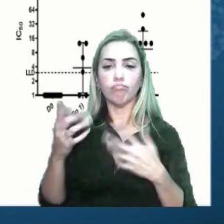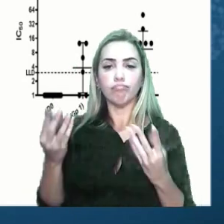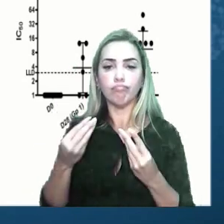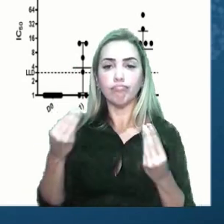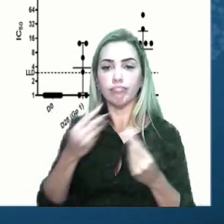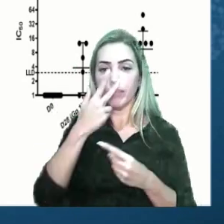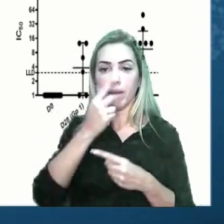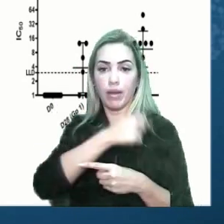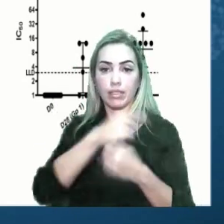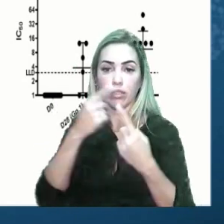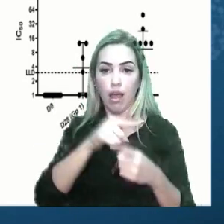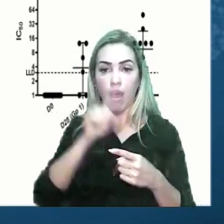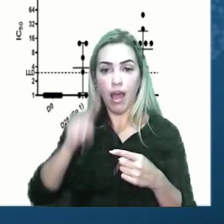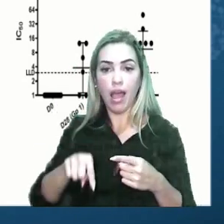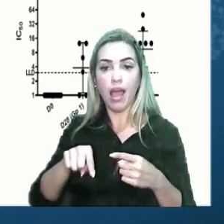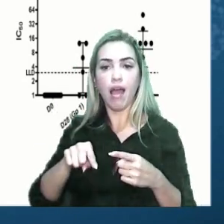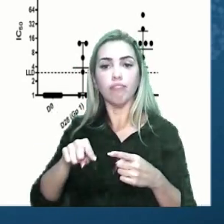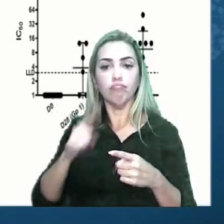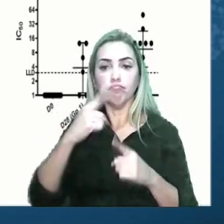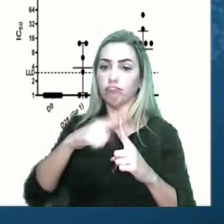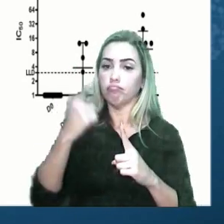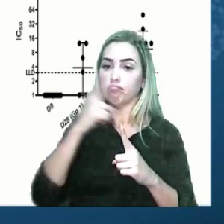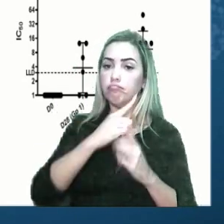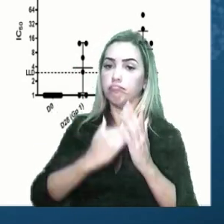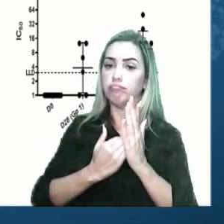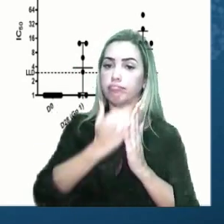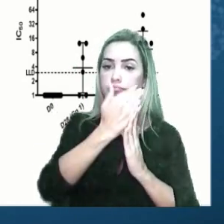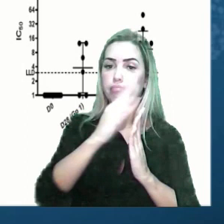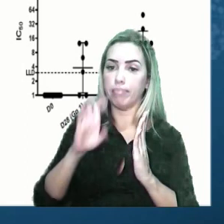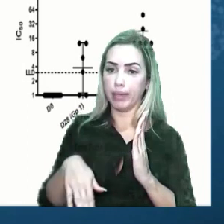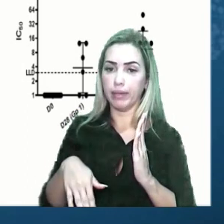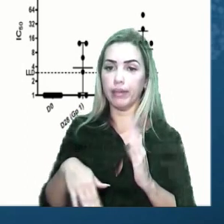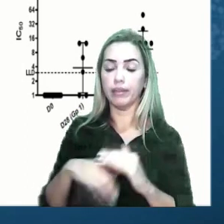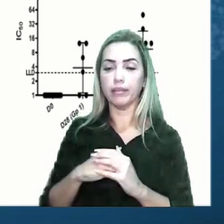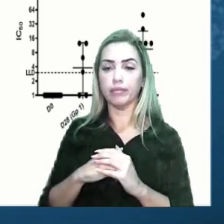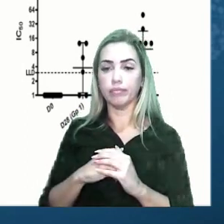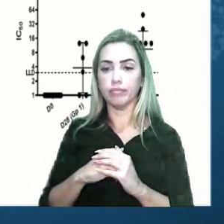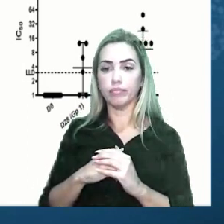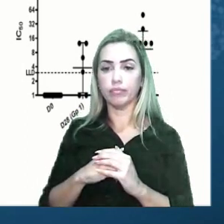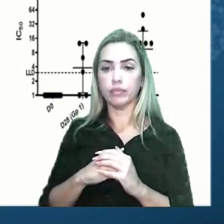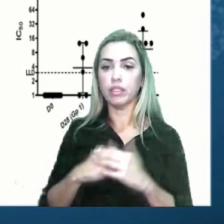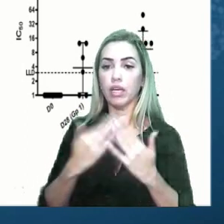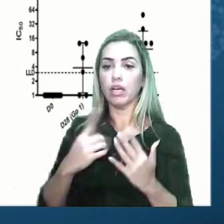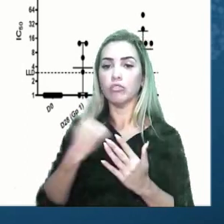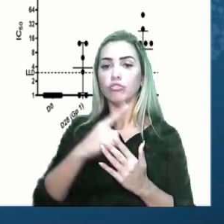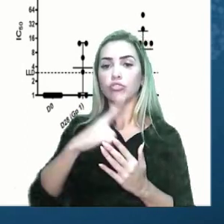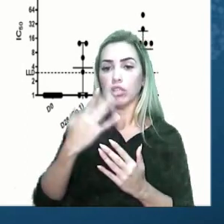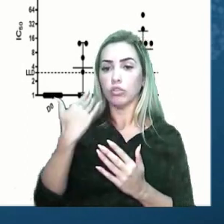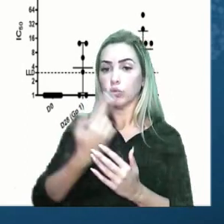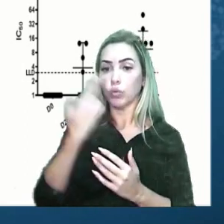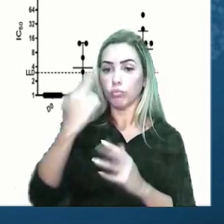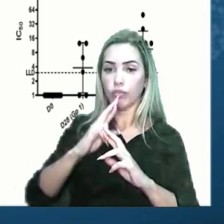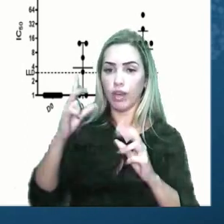à vacina muito alta, e a gente tinha um nome diferente no início